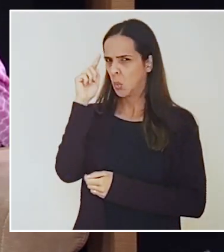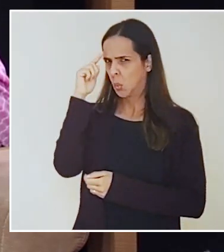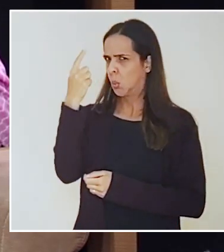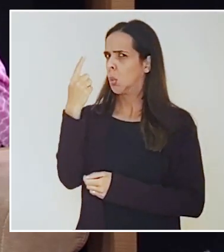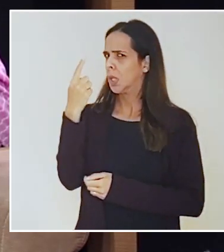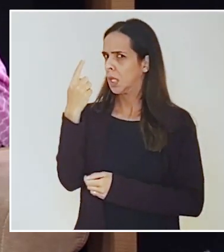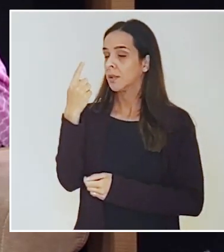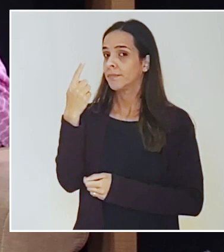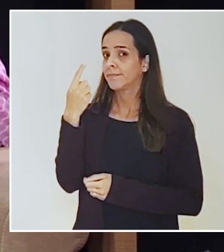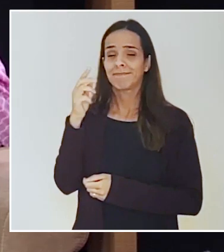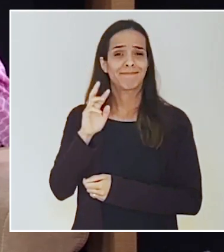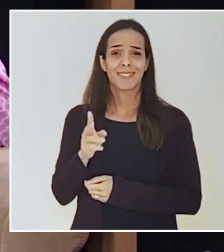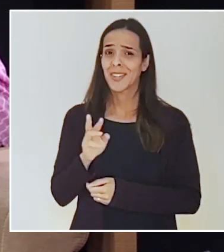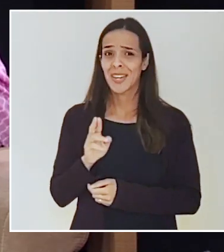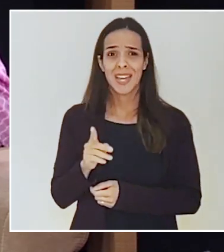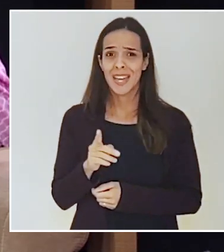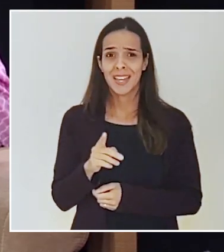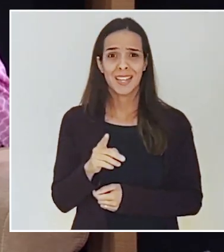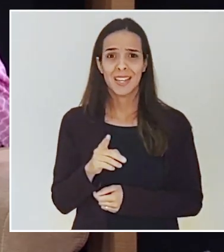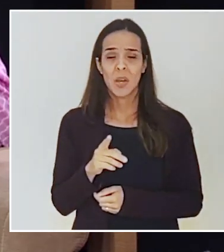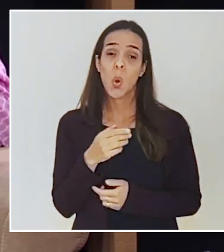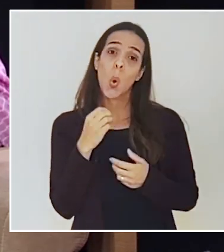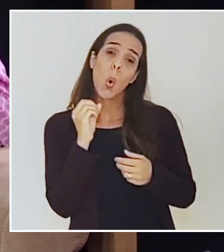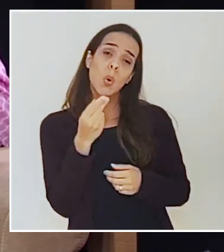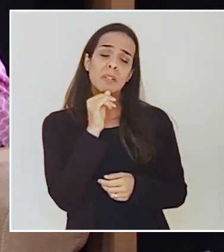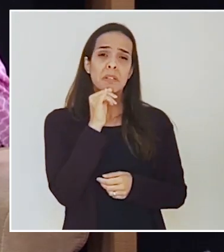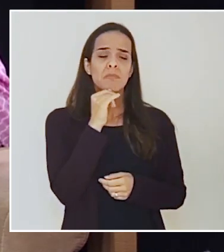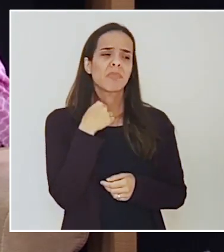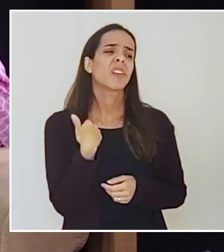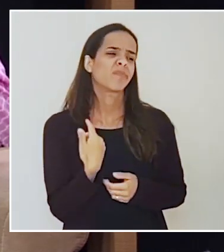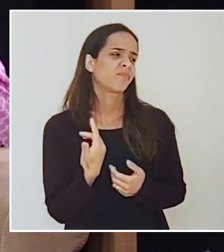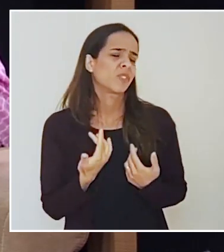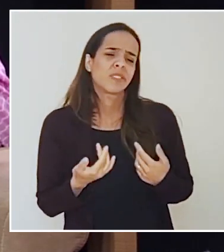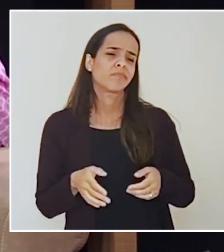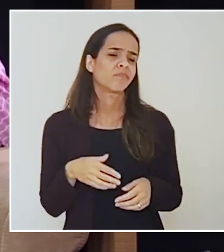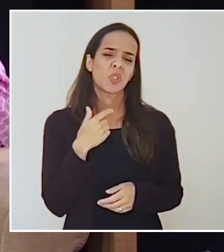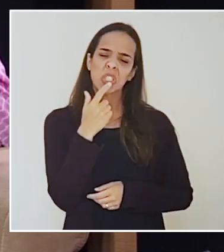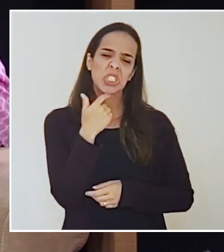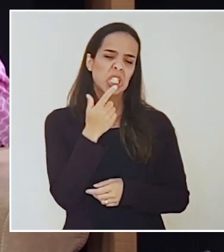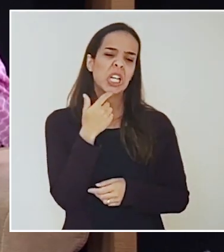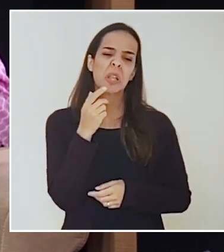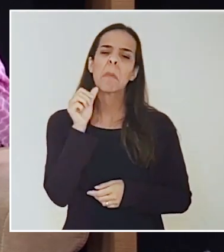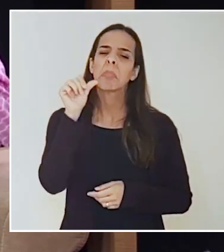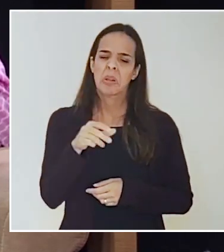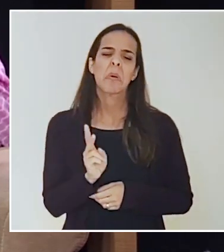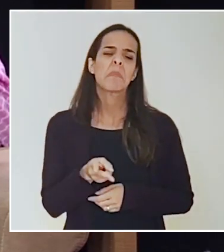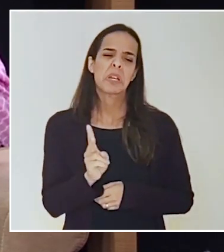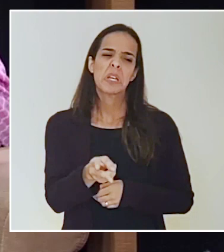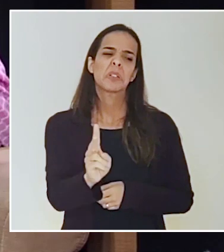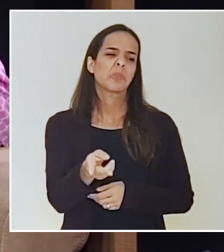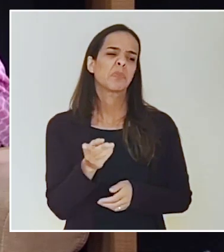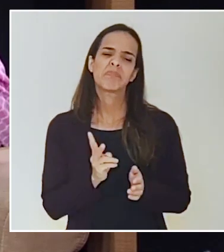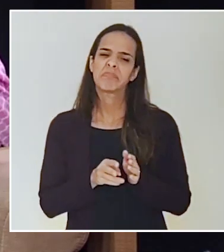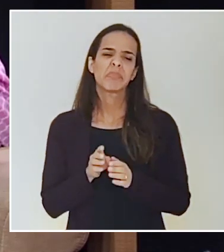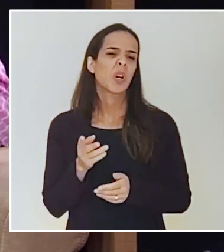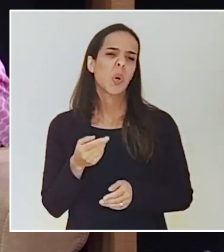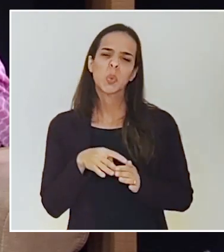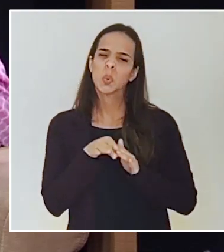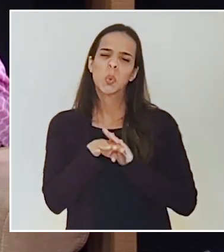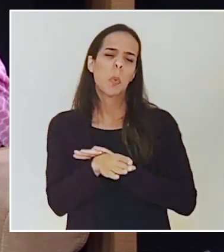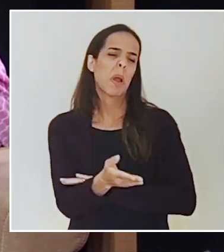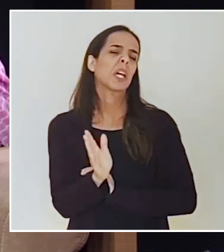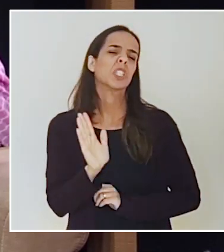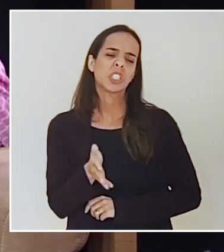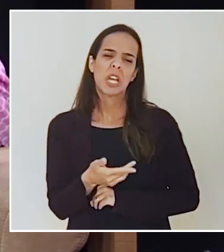mesmo, não tem jeito mesmo, não vai mudar mesmo, vai piorar mesmo. Quando a crise bate à nossa